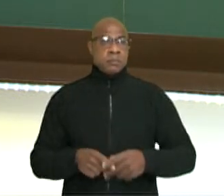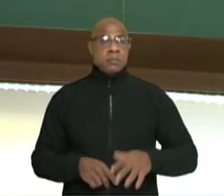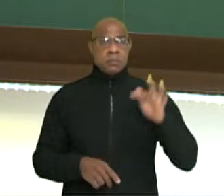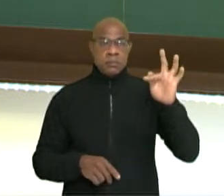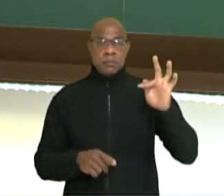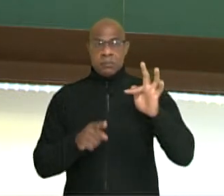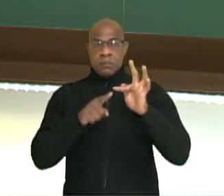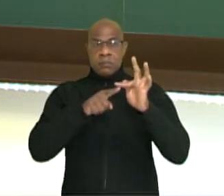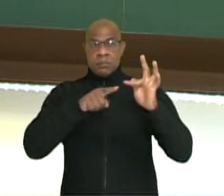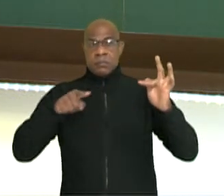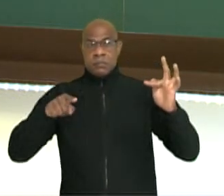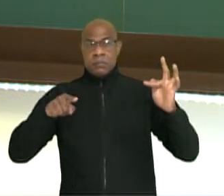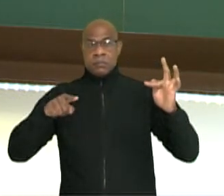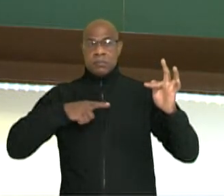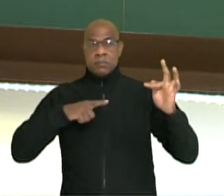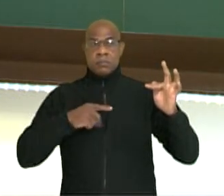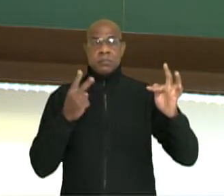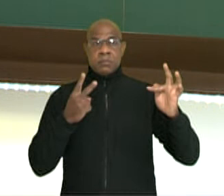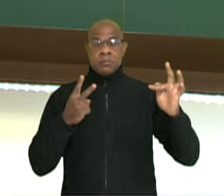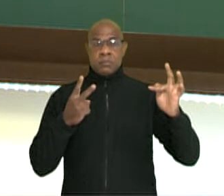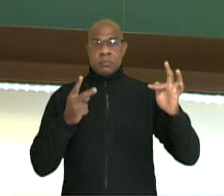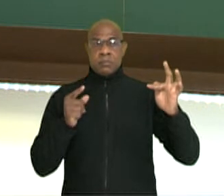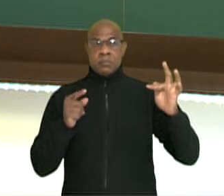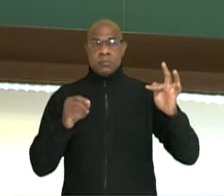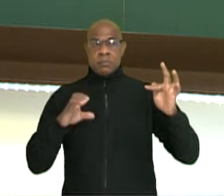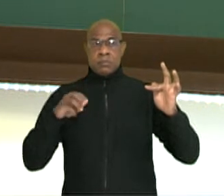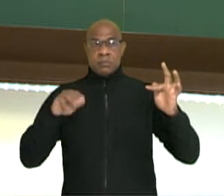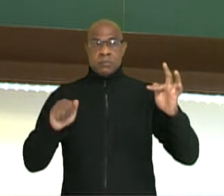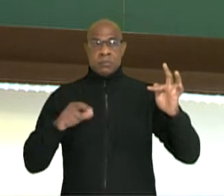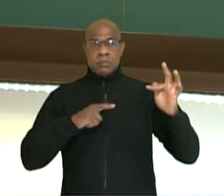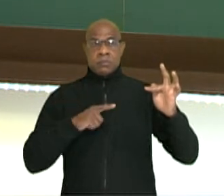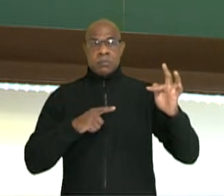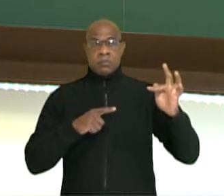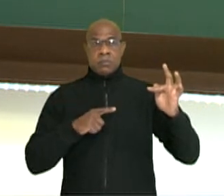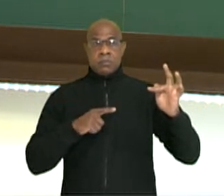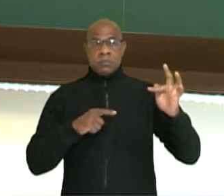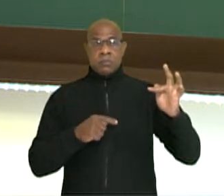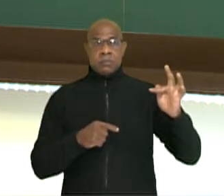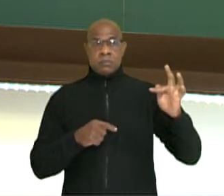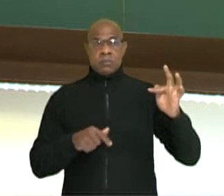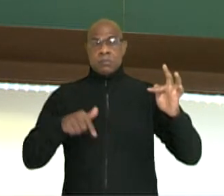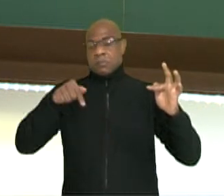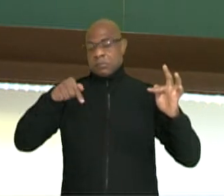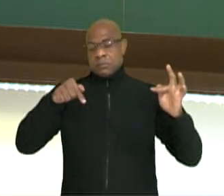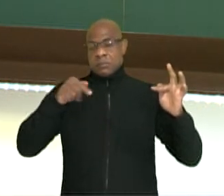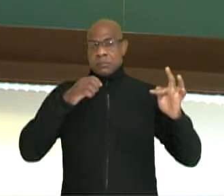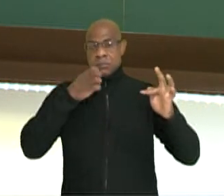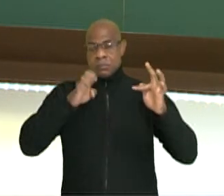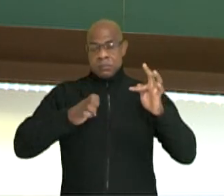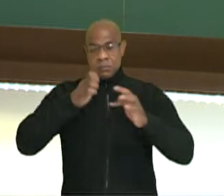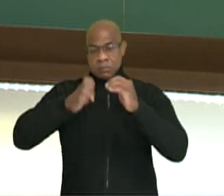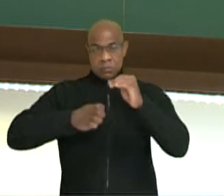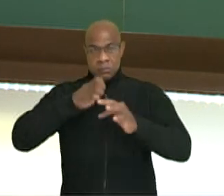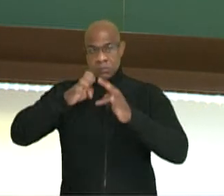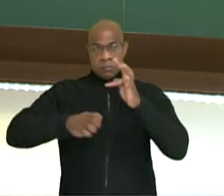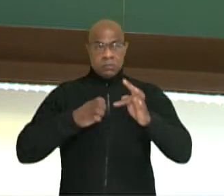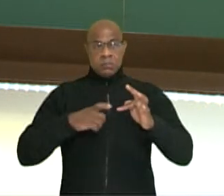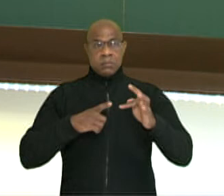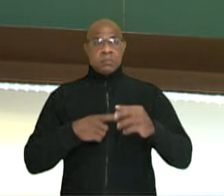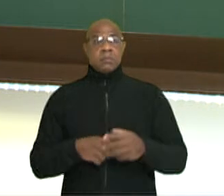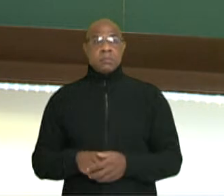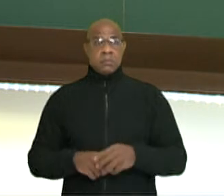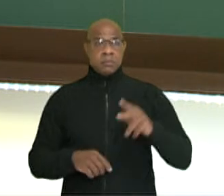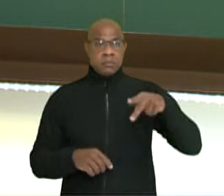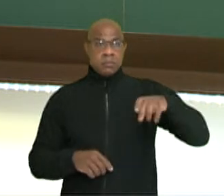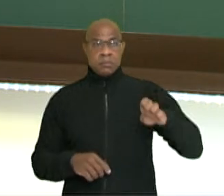flúor aqui, que tem a sua camada, então, com 7 elétrons e é instável, e o neônio com os